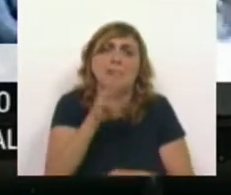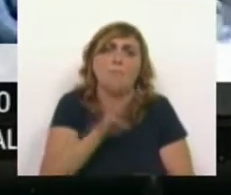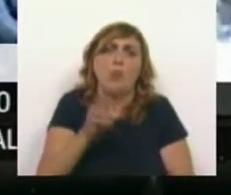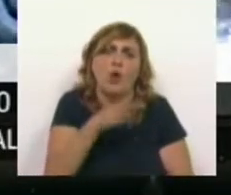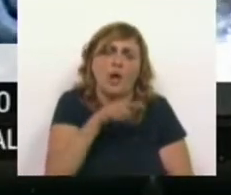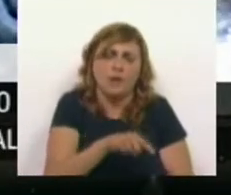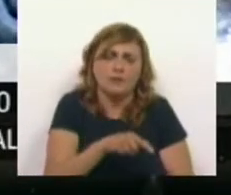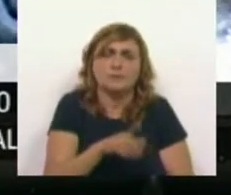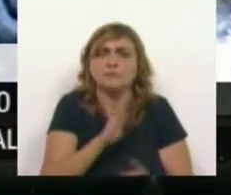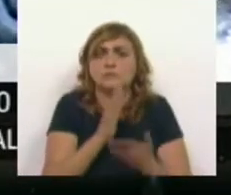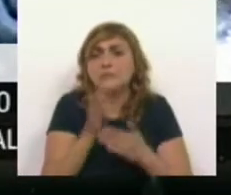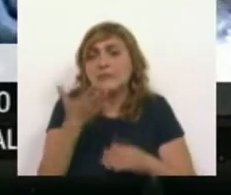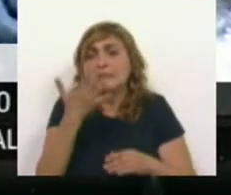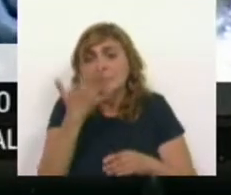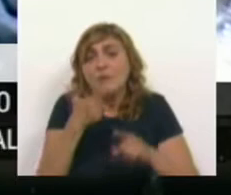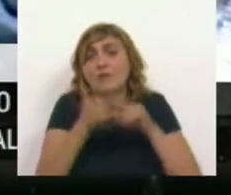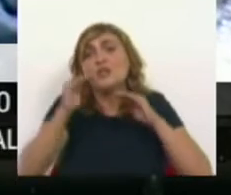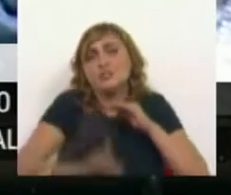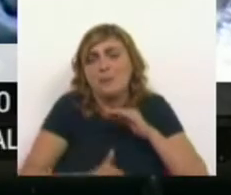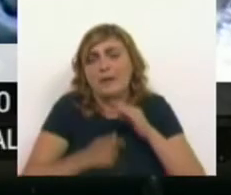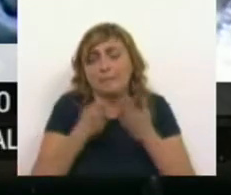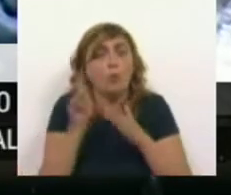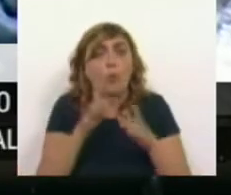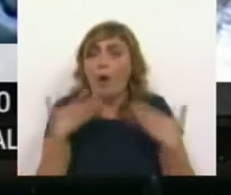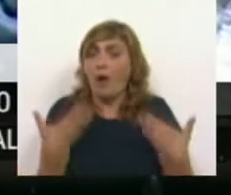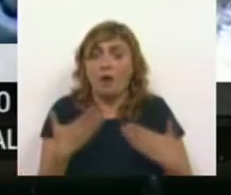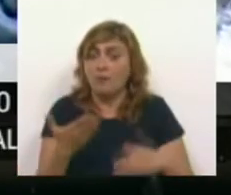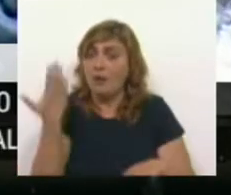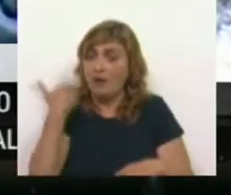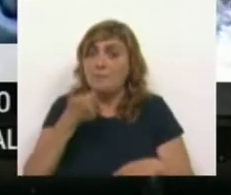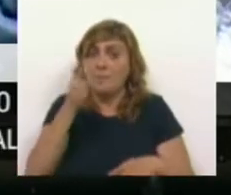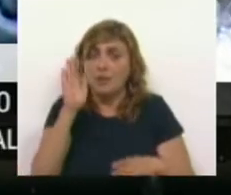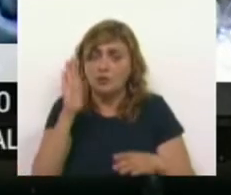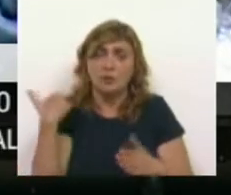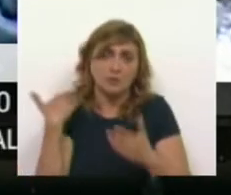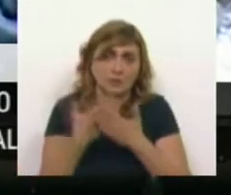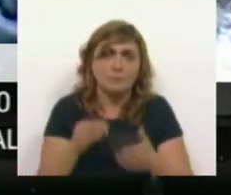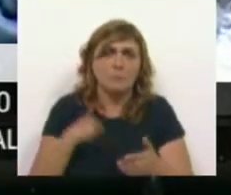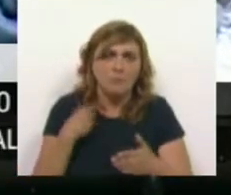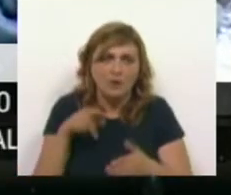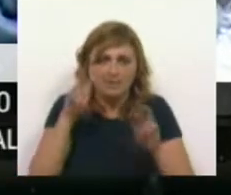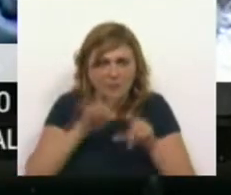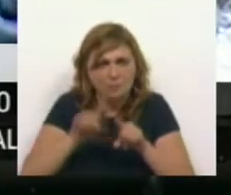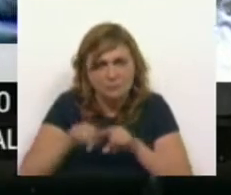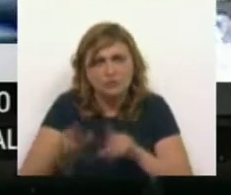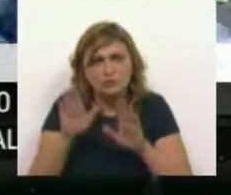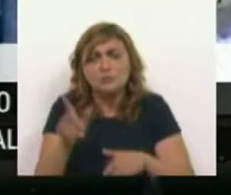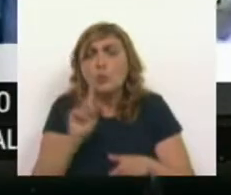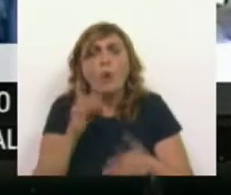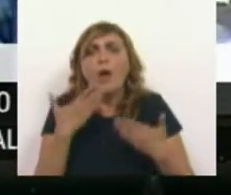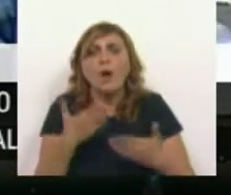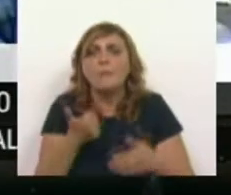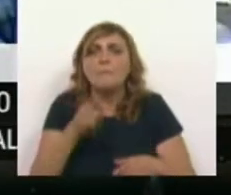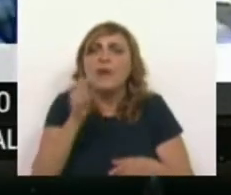de euros. Teria custado 5 vezes menos. E não é de agora que o Bloco de Esquerda se preocupa com estas questões e não é de agora que o Bloco de